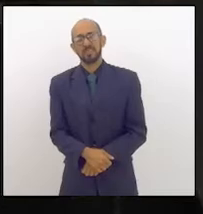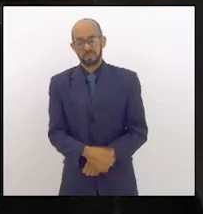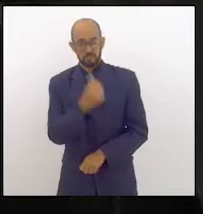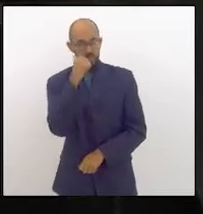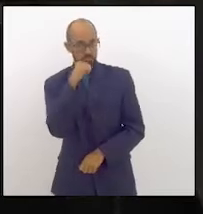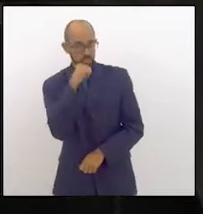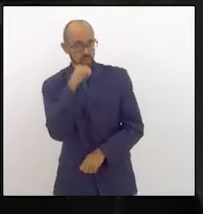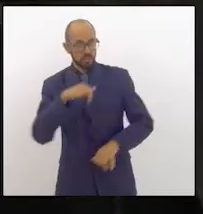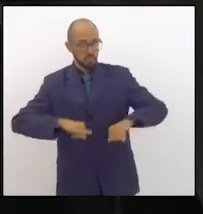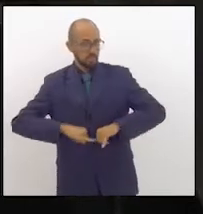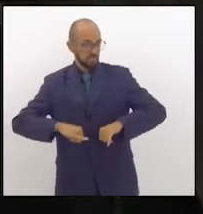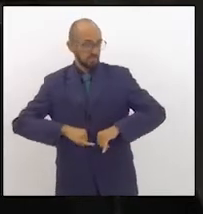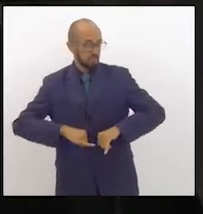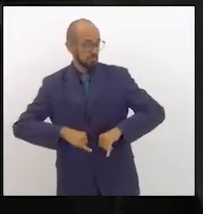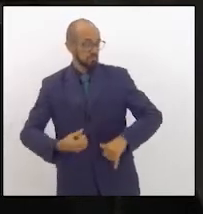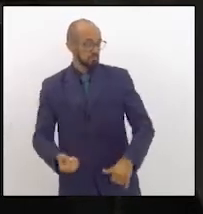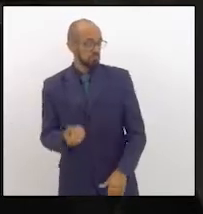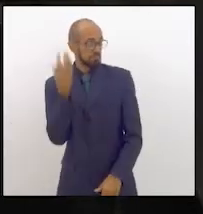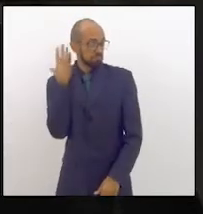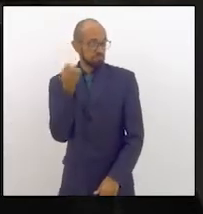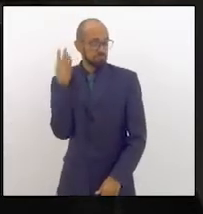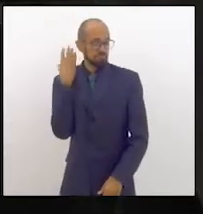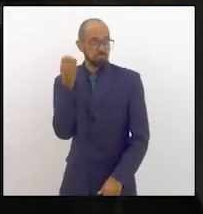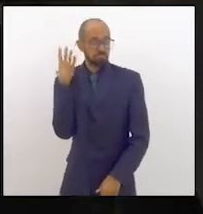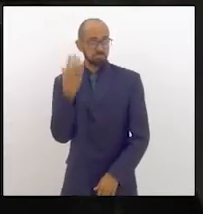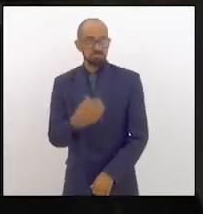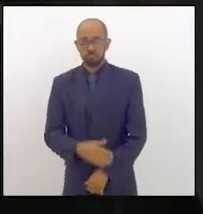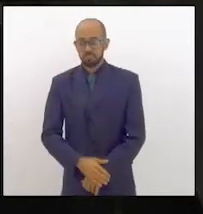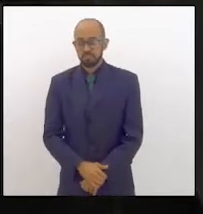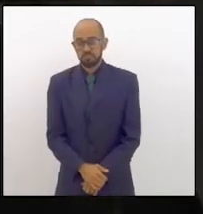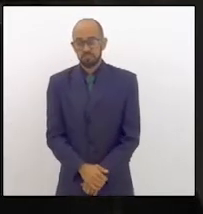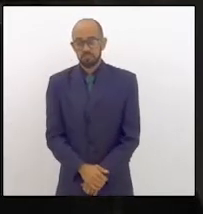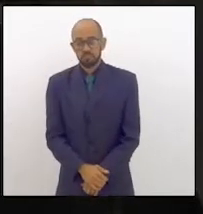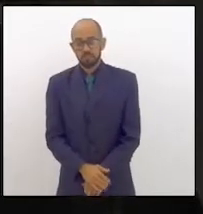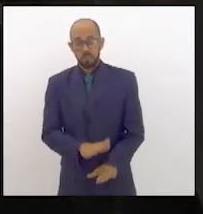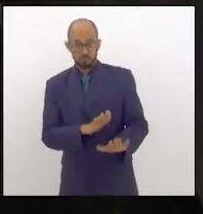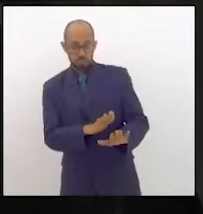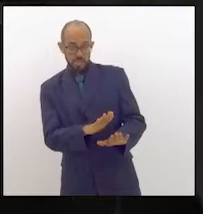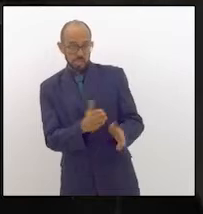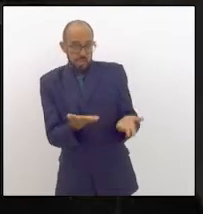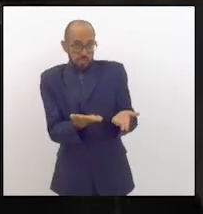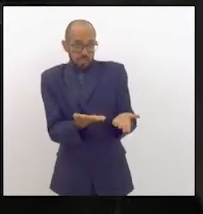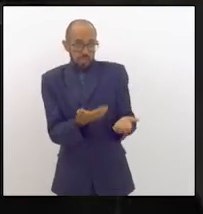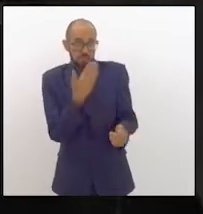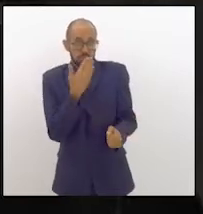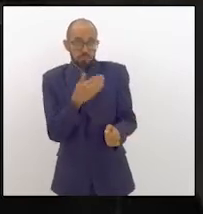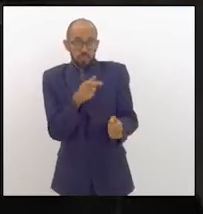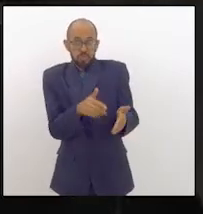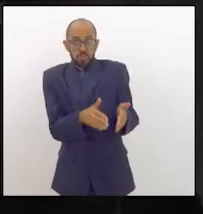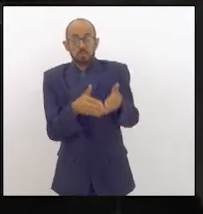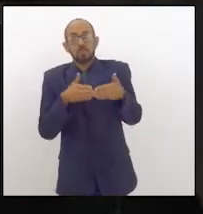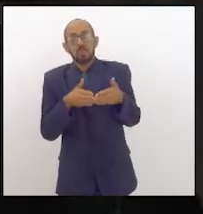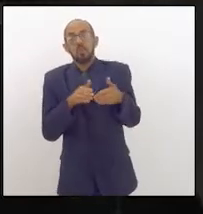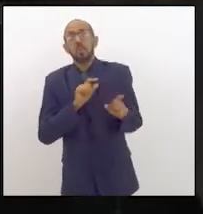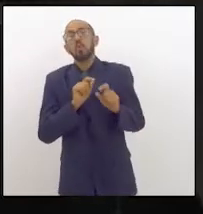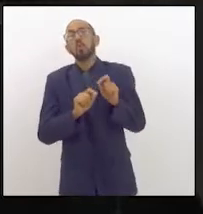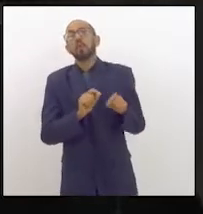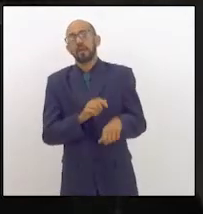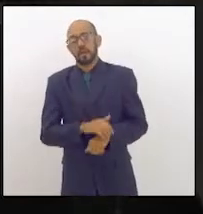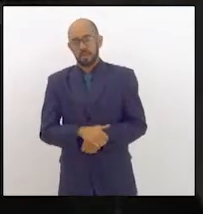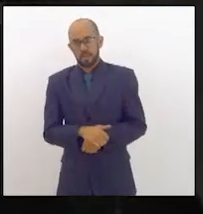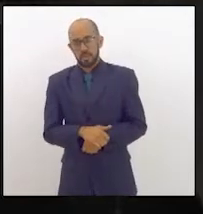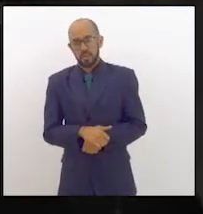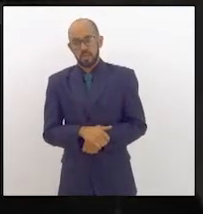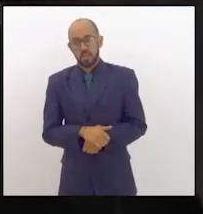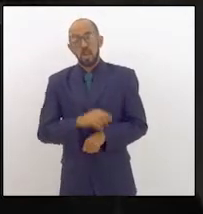as mulheres que estão padecendo ah ah mas agora eu queria pedir um favor para